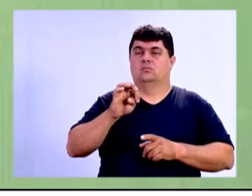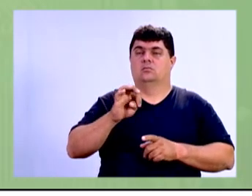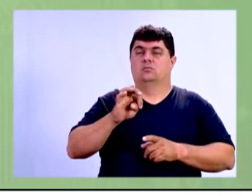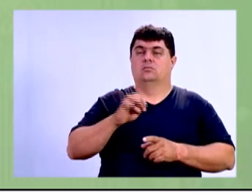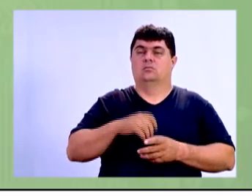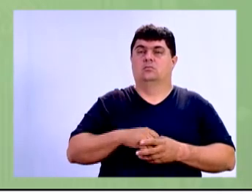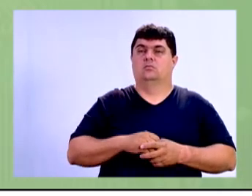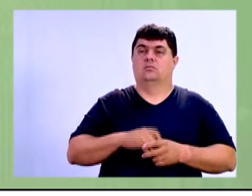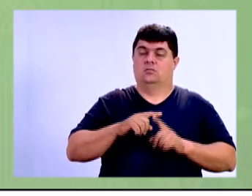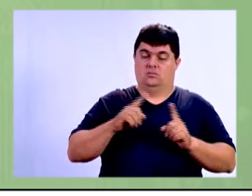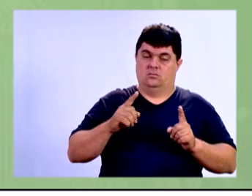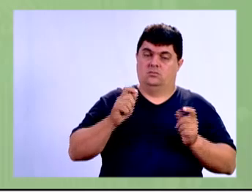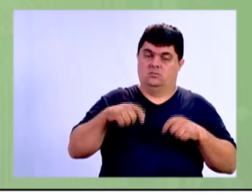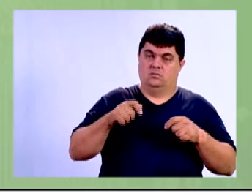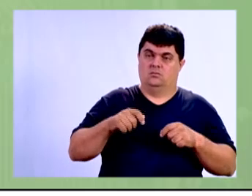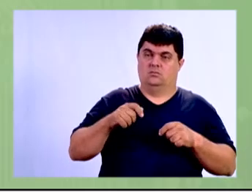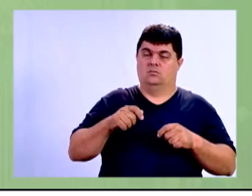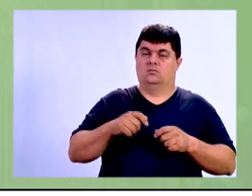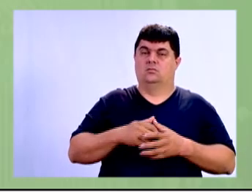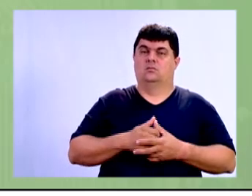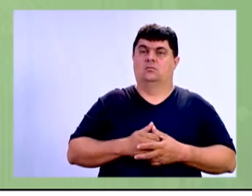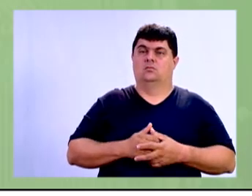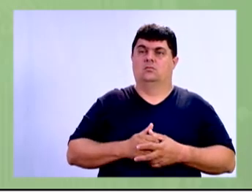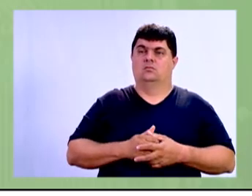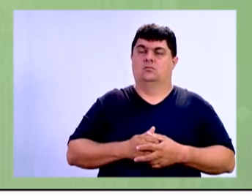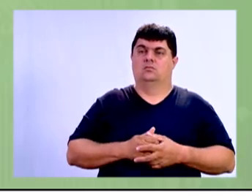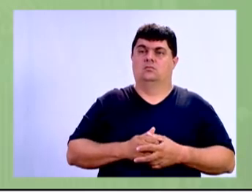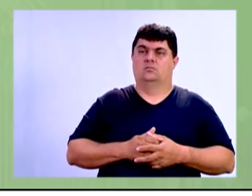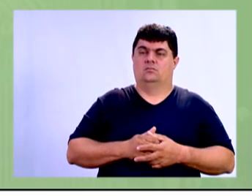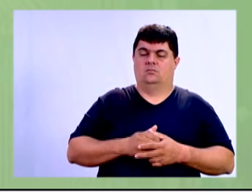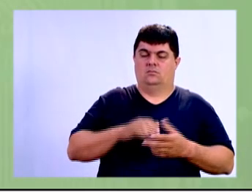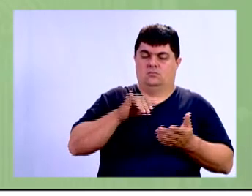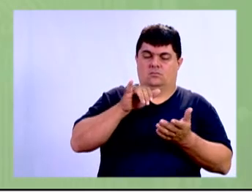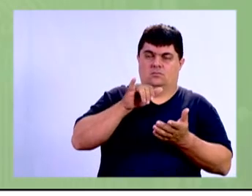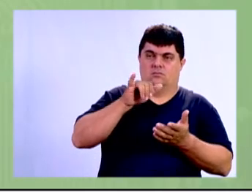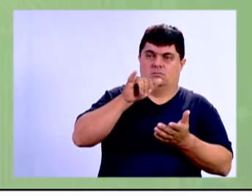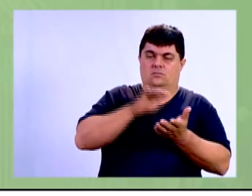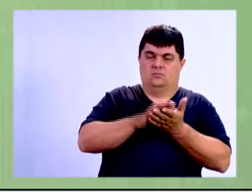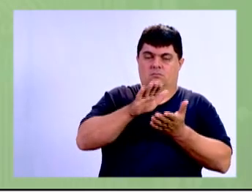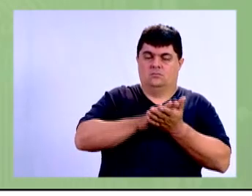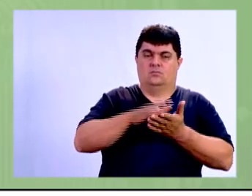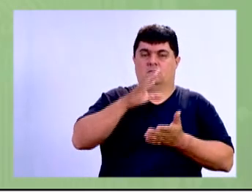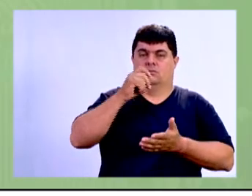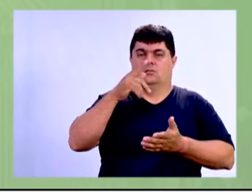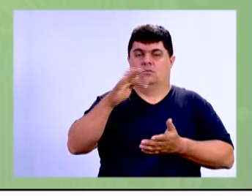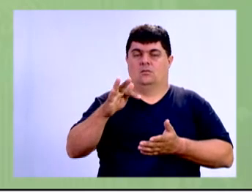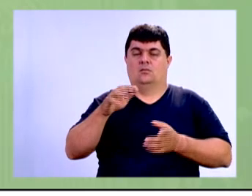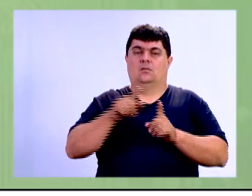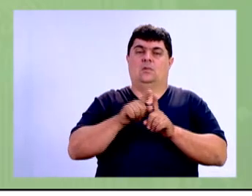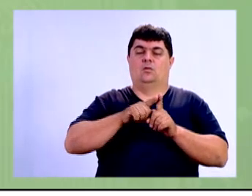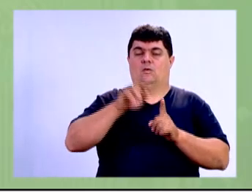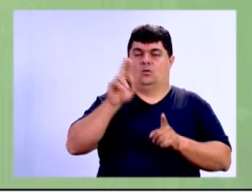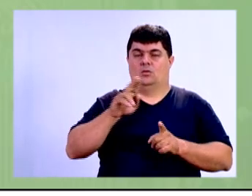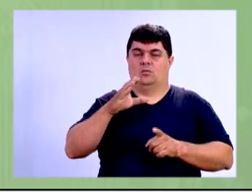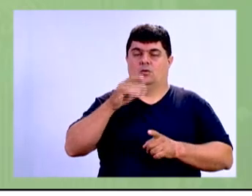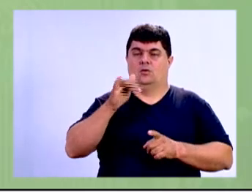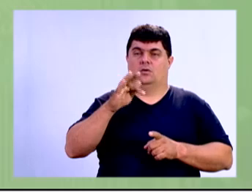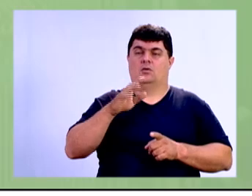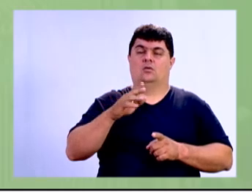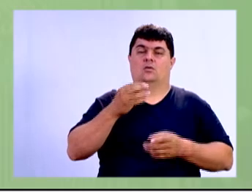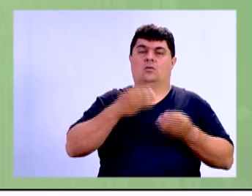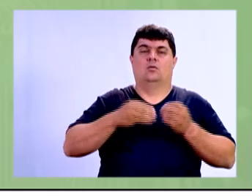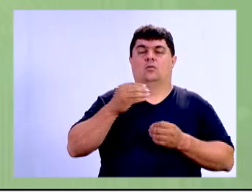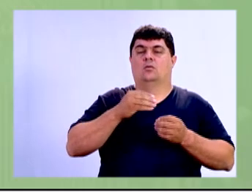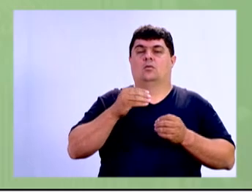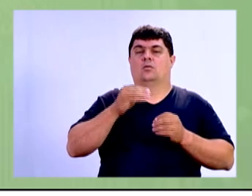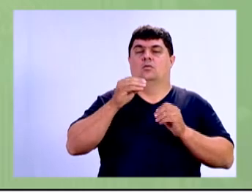assim, agora eu posso pesquisar, eu posso imprimir o CPF daquele cliente e o nome daquele cliente. Como é que faço